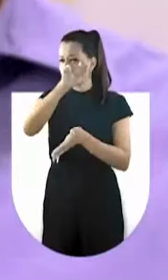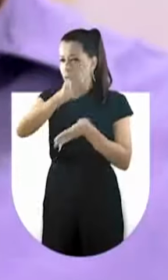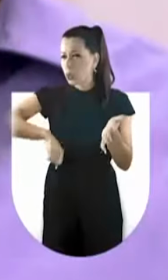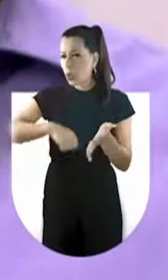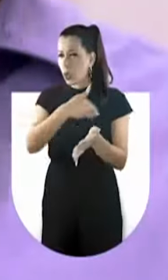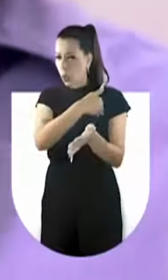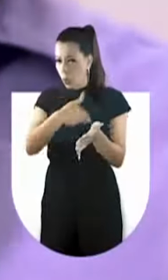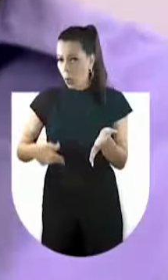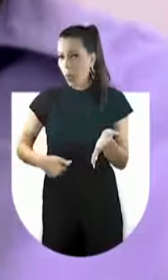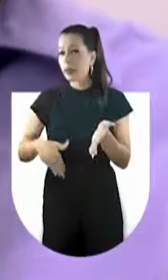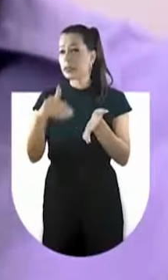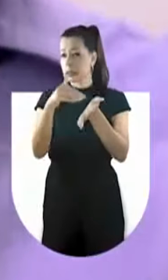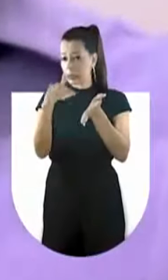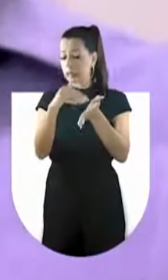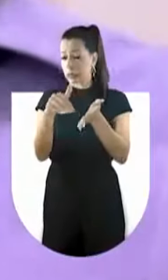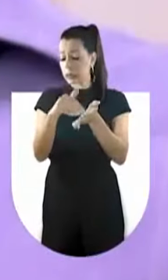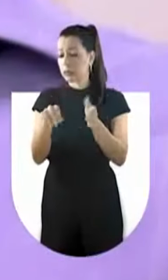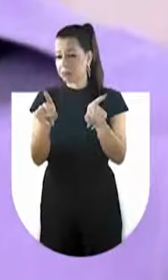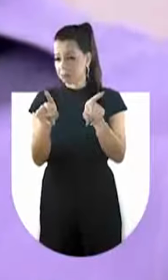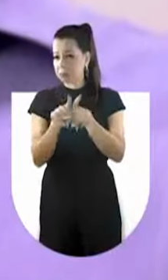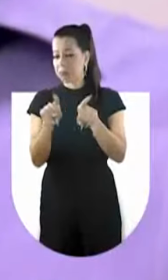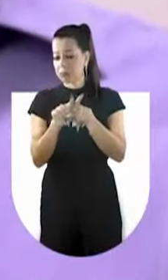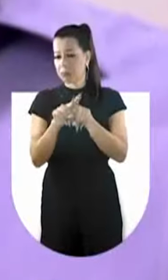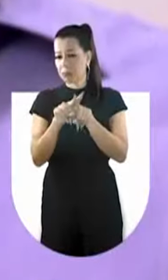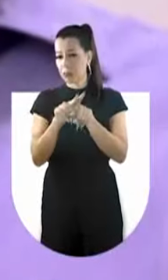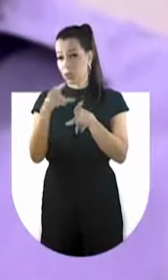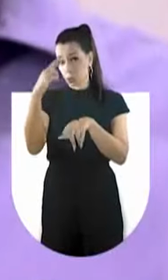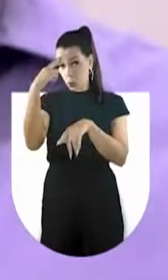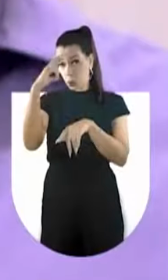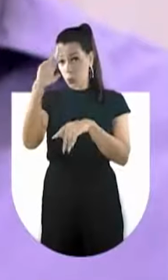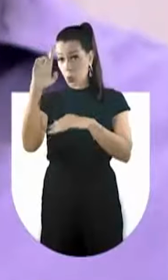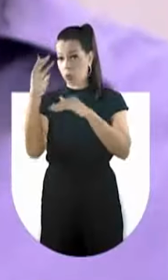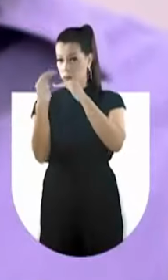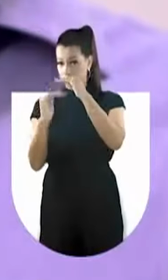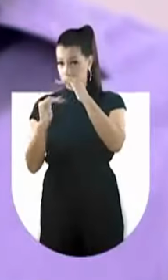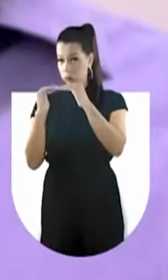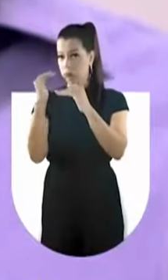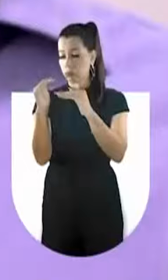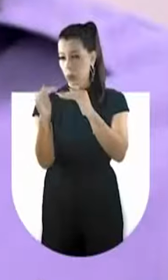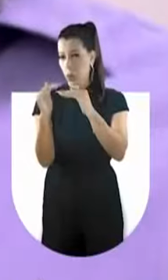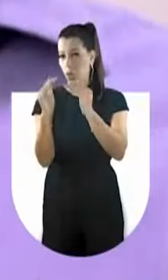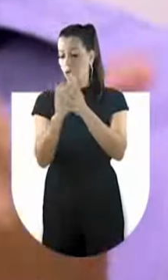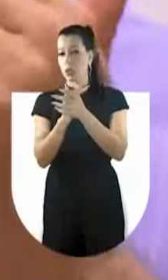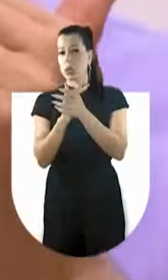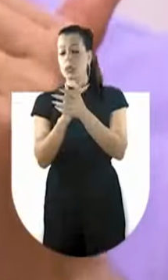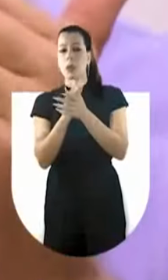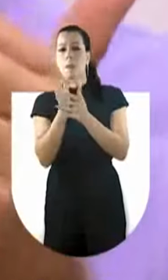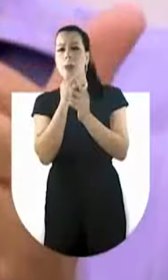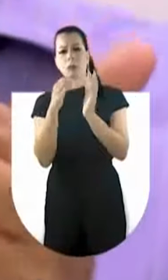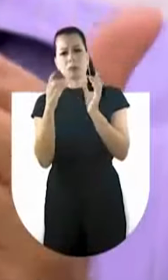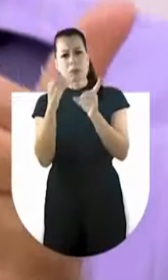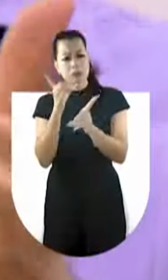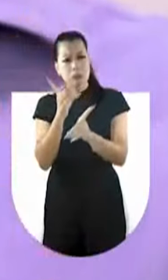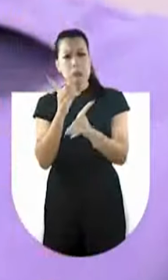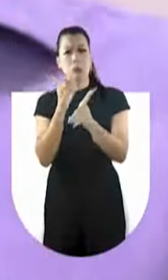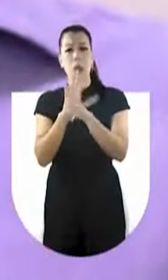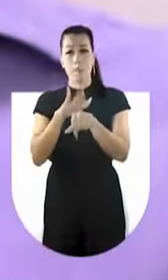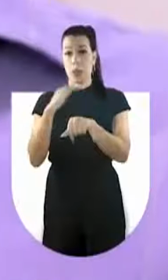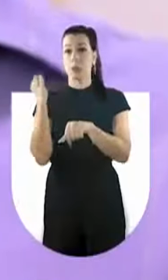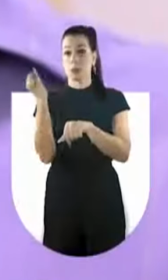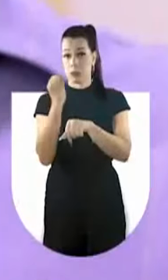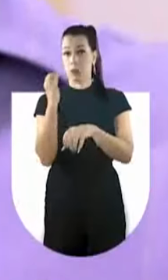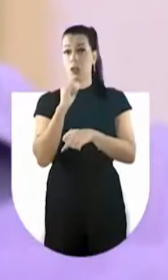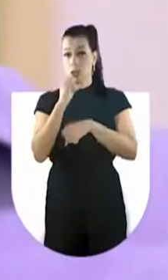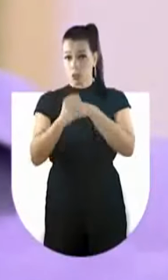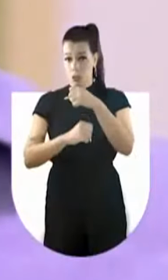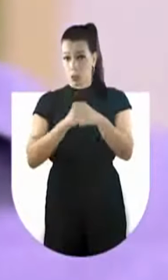pelo governador, secretários, né, e também os diretores de autarquia, onde é definida a prioridade